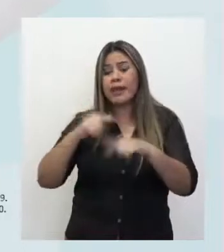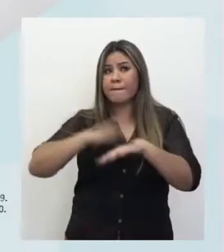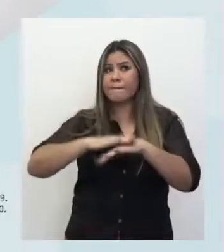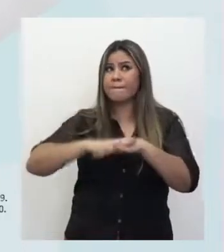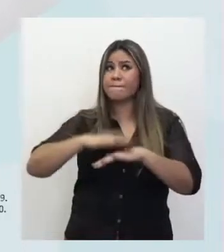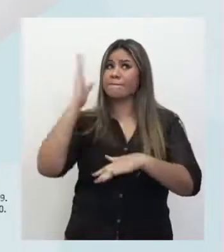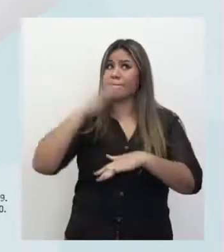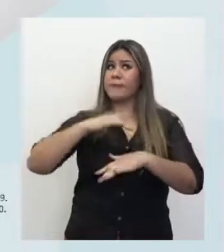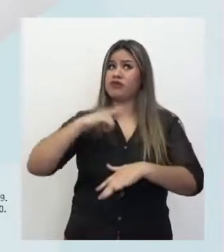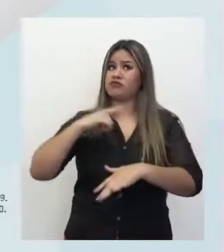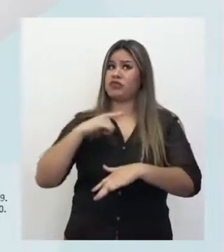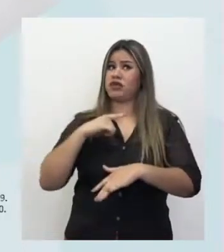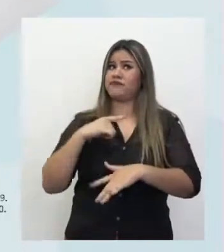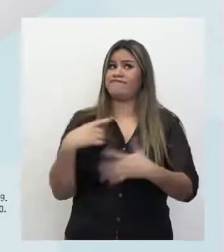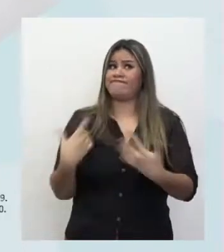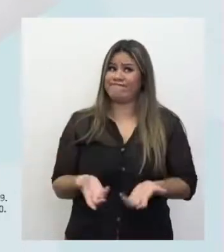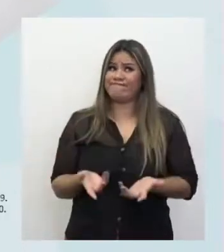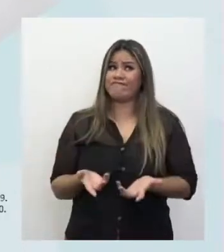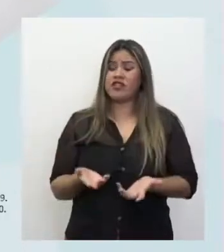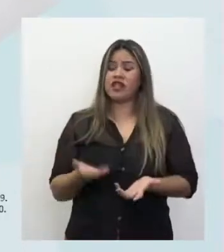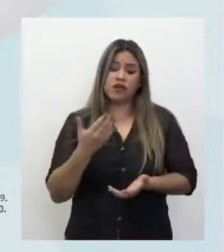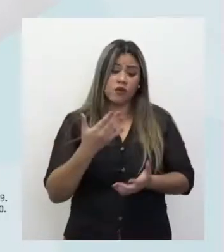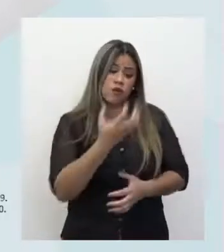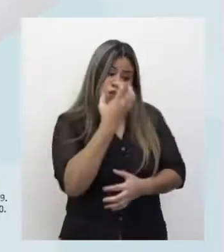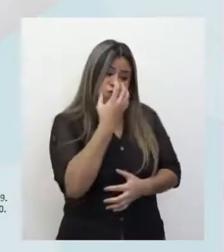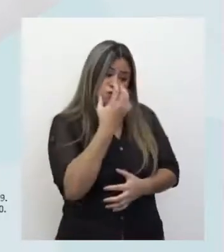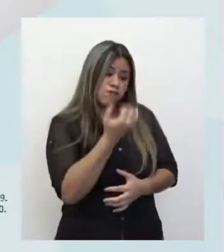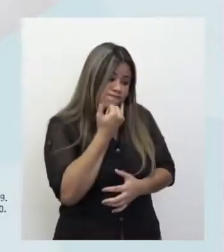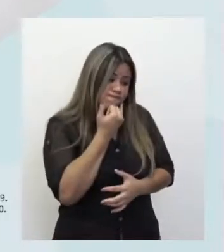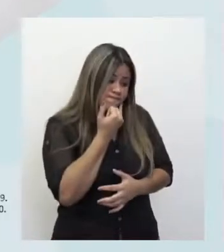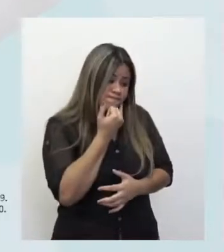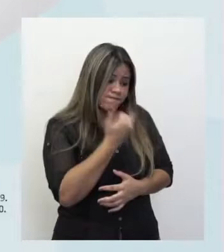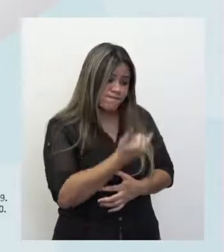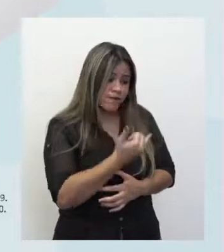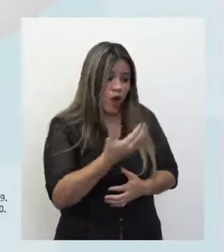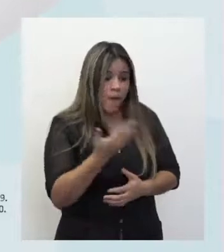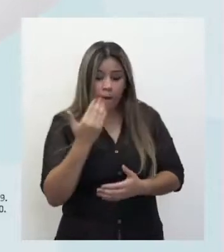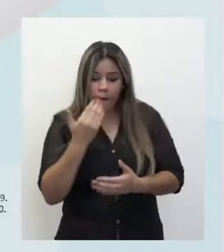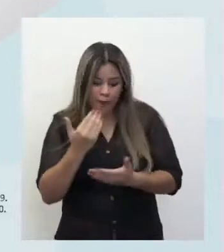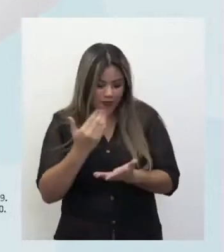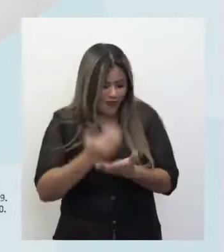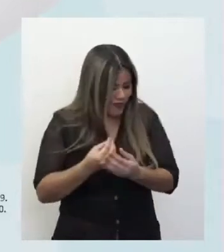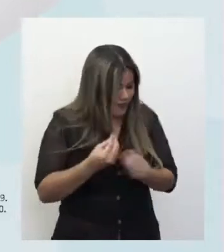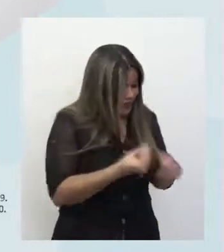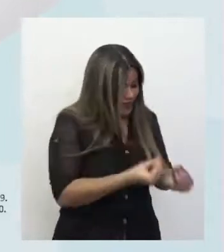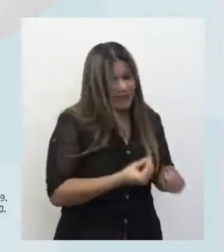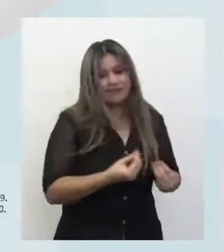cão. Então, pediu-lhe desculpa e repartiu o almoço com ele.